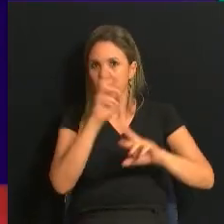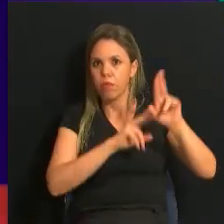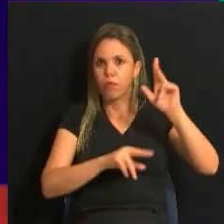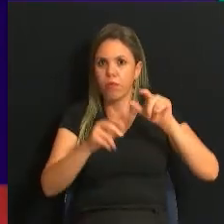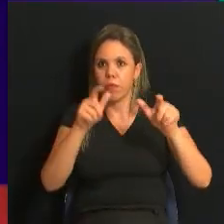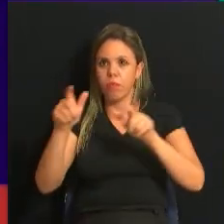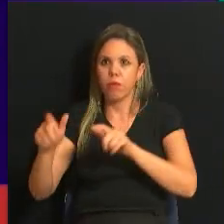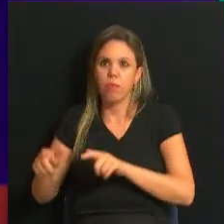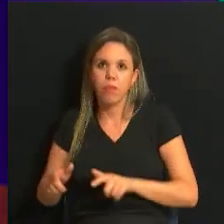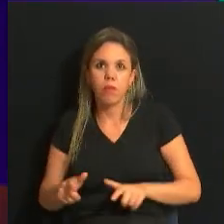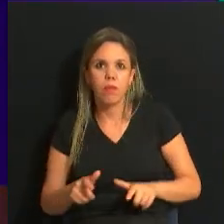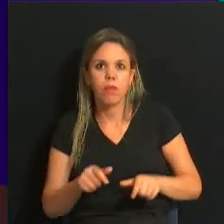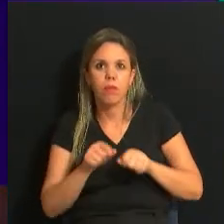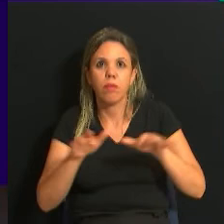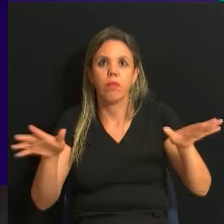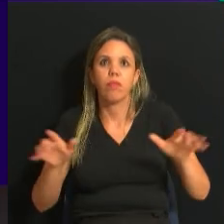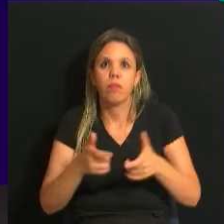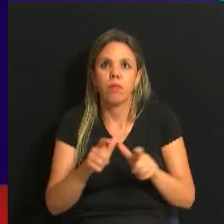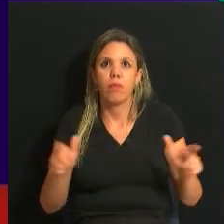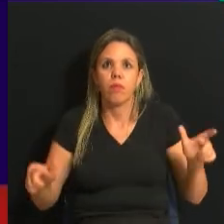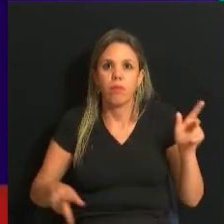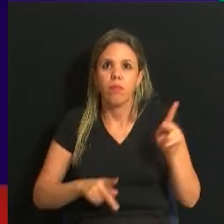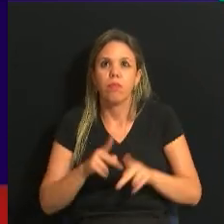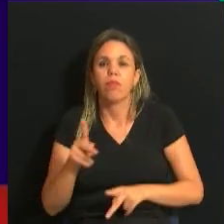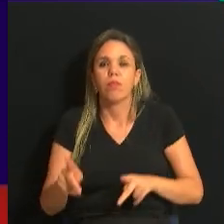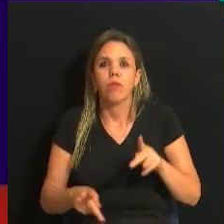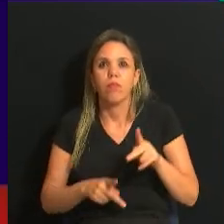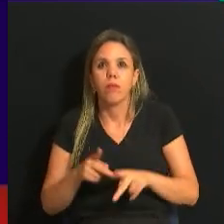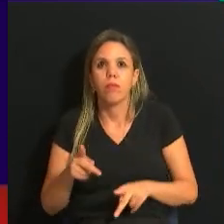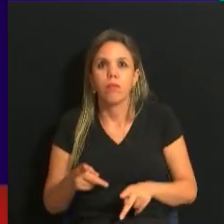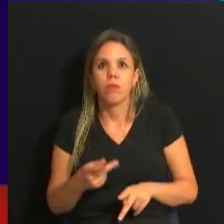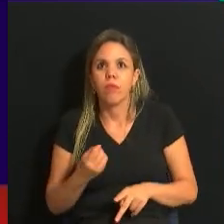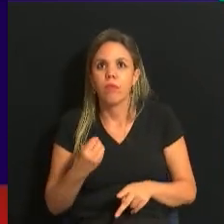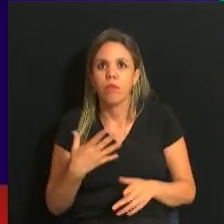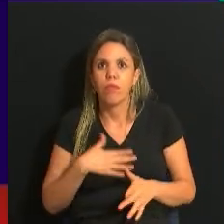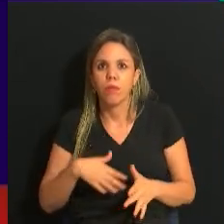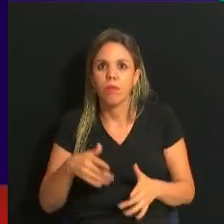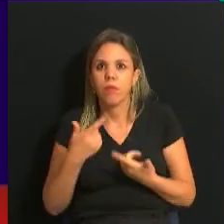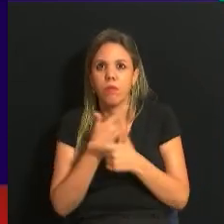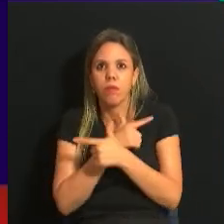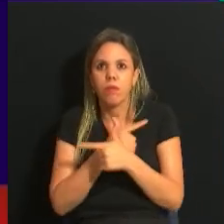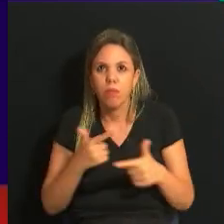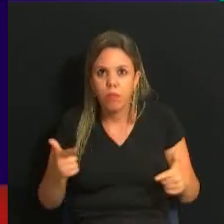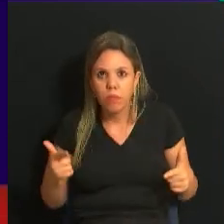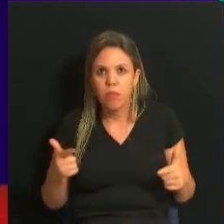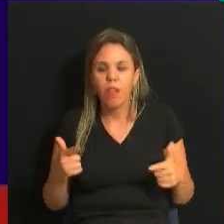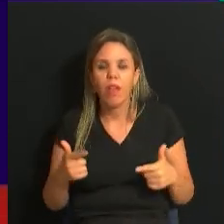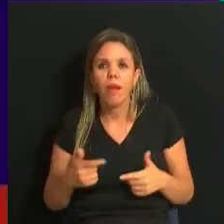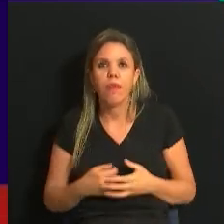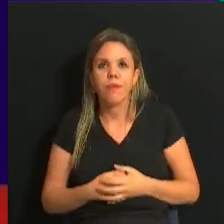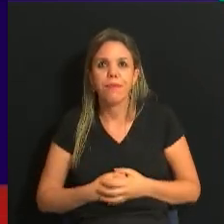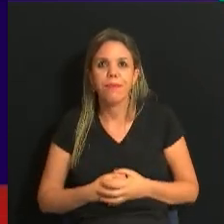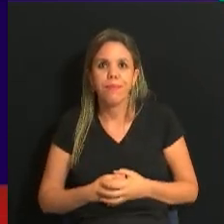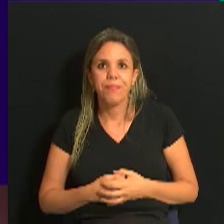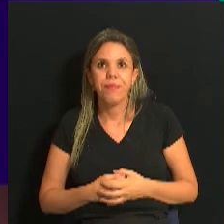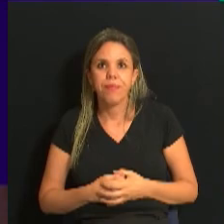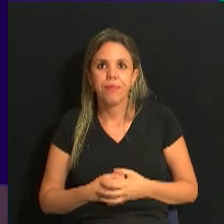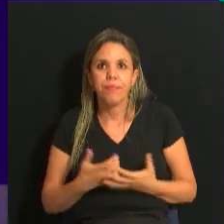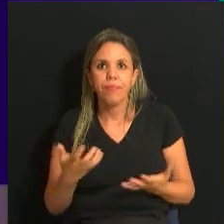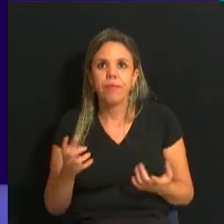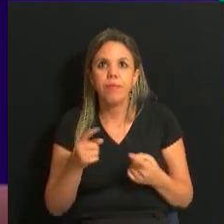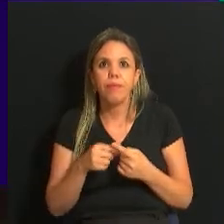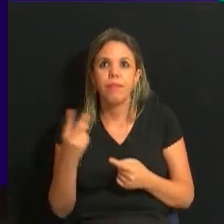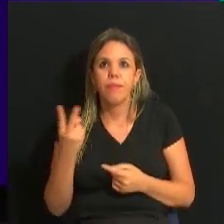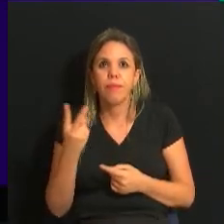espaços e contagiar o maior número de pessoas com bons motivos para rir e até gargalhar. É o que pretende a dupla